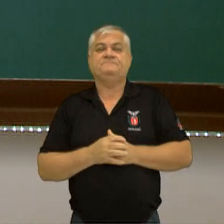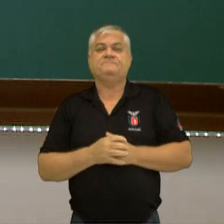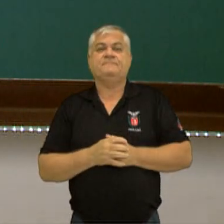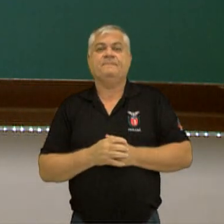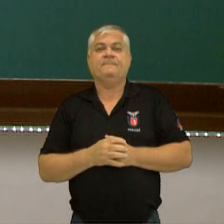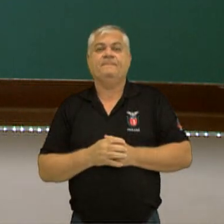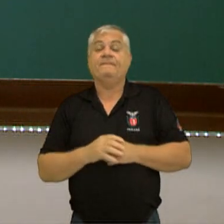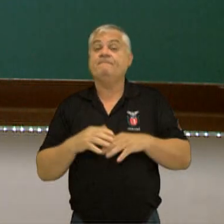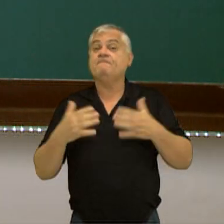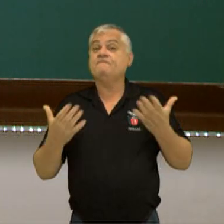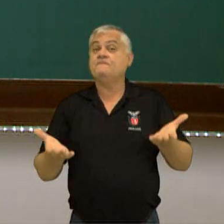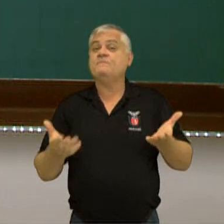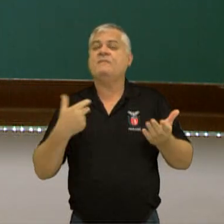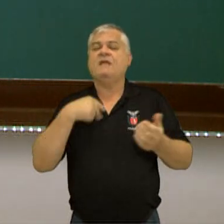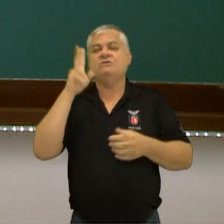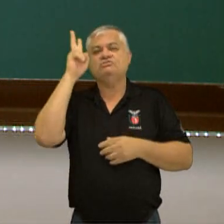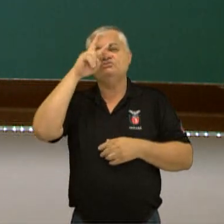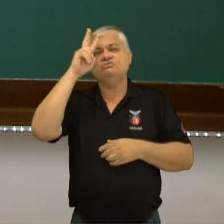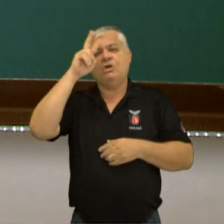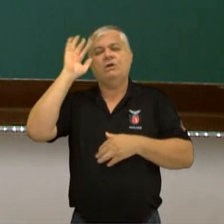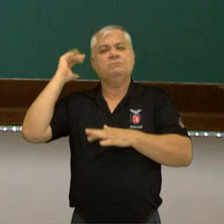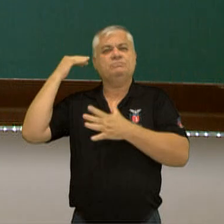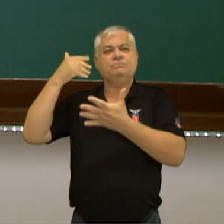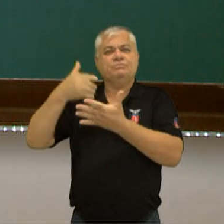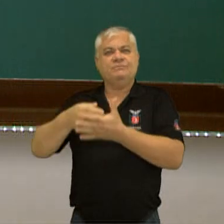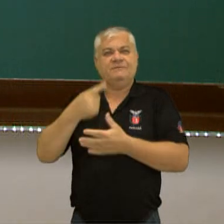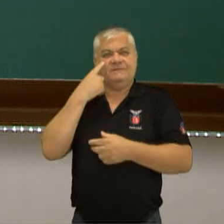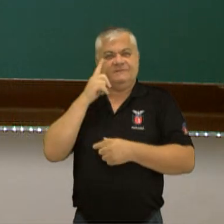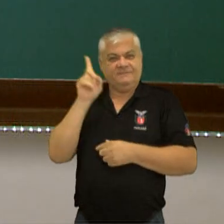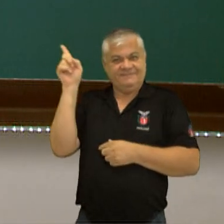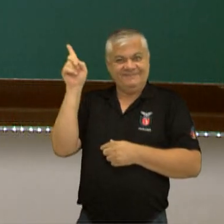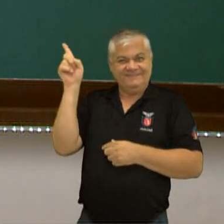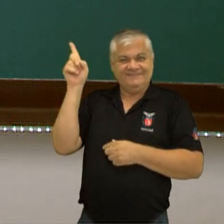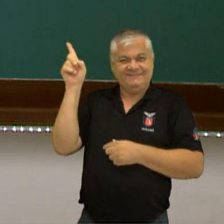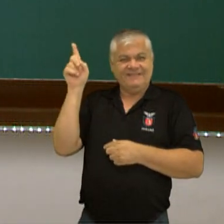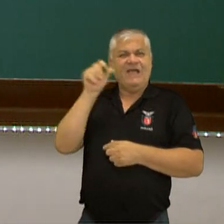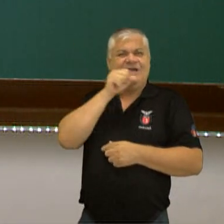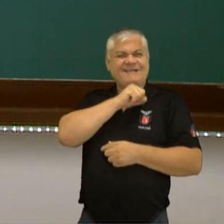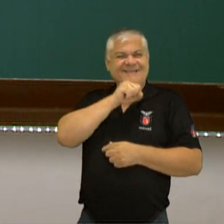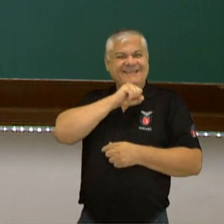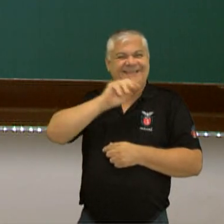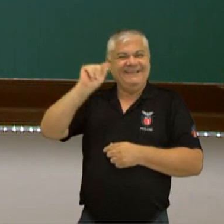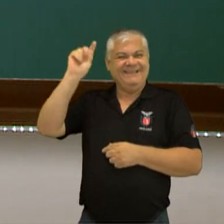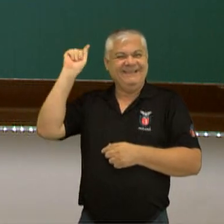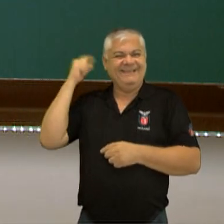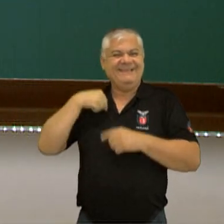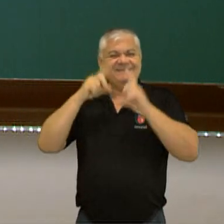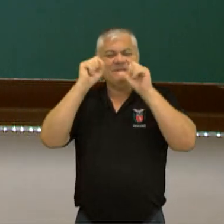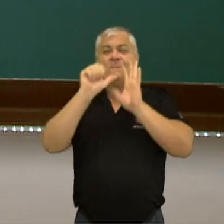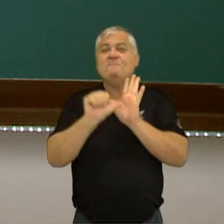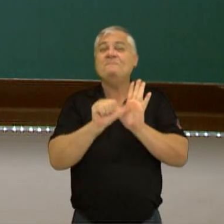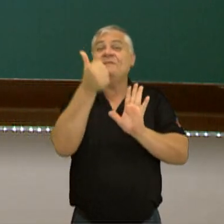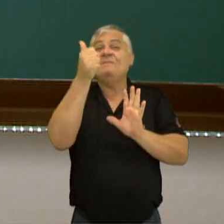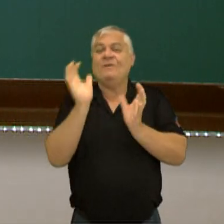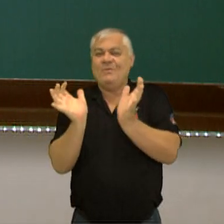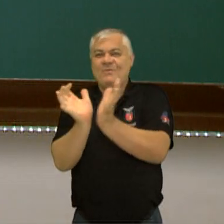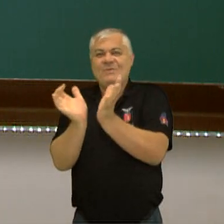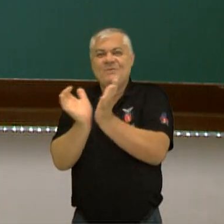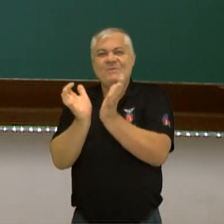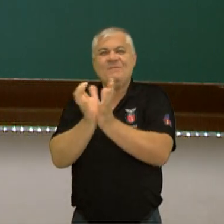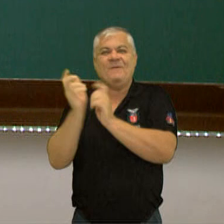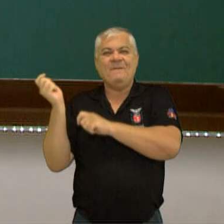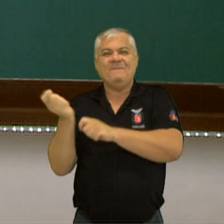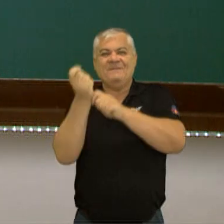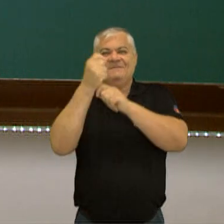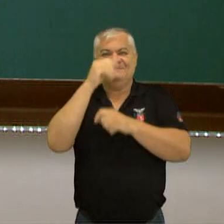Então, essa é a nossa história aqui, uma imagem, né, bem antiga do que se acredita que são os primeiros times de beisebol daqui do nosso